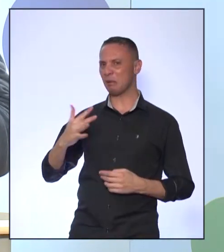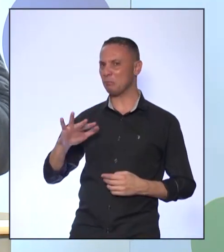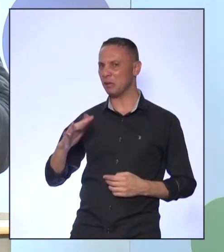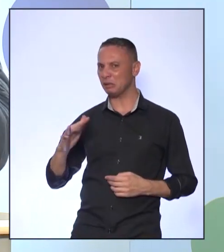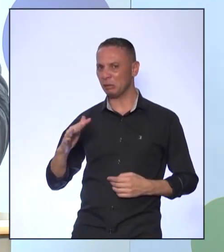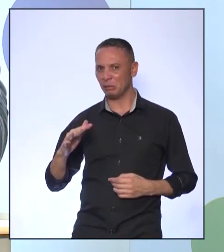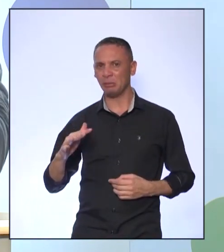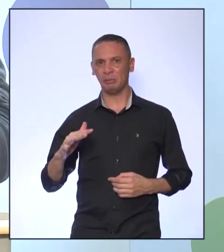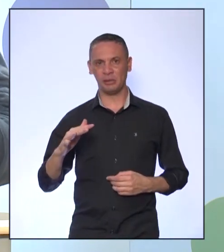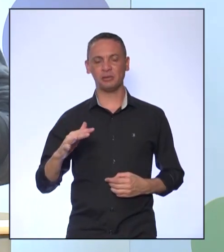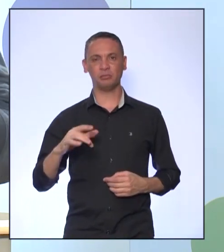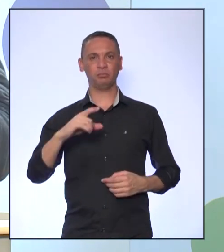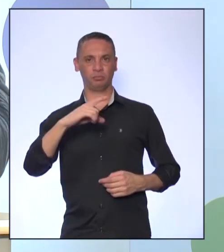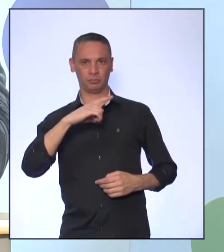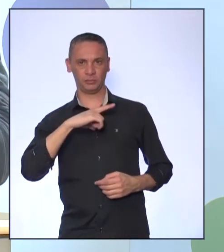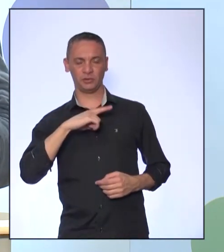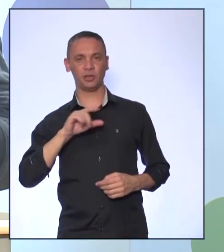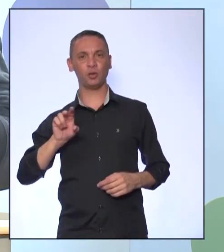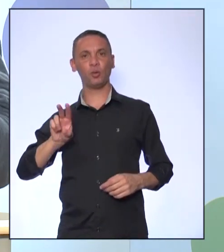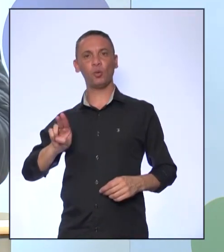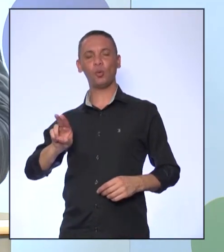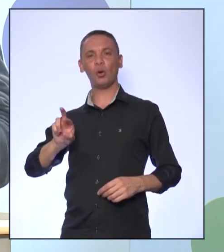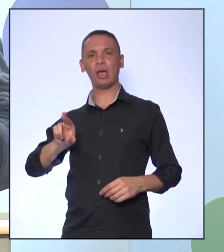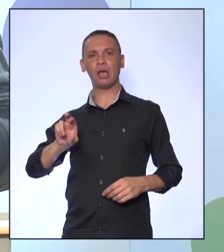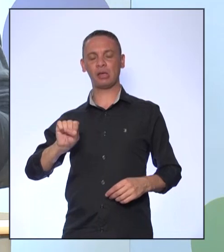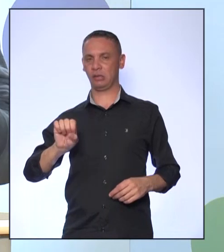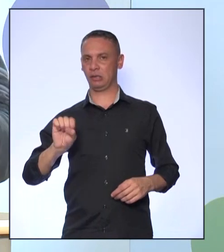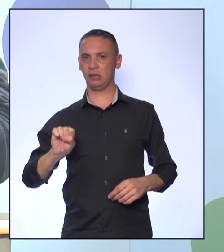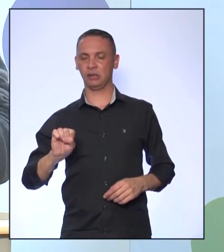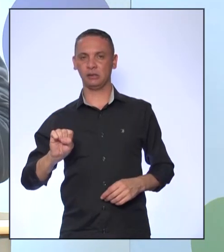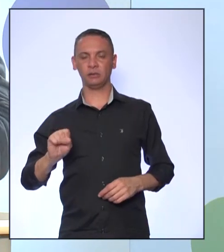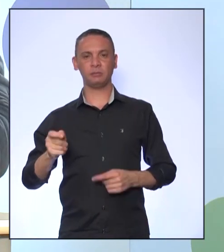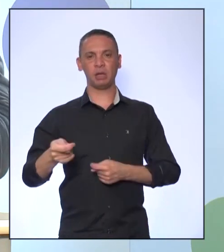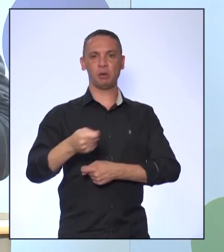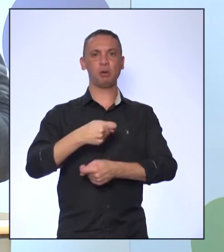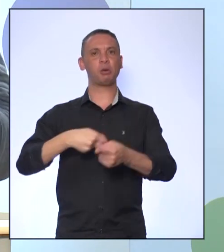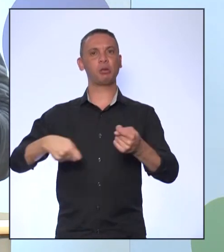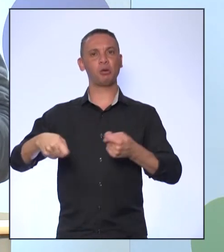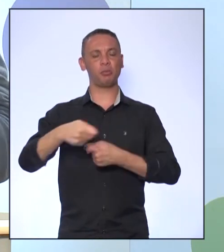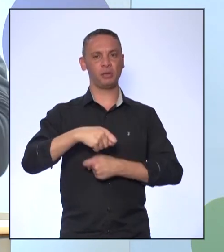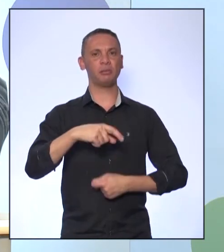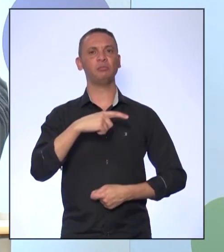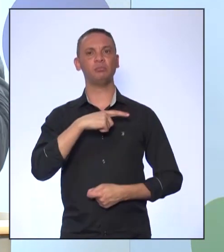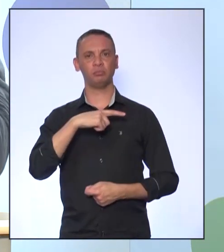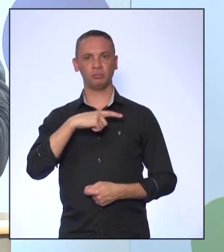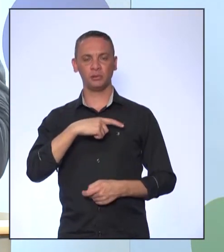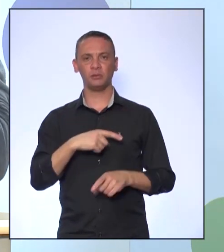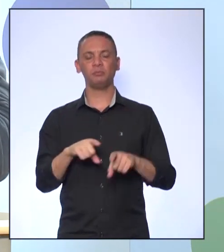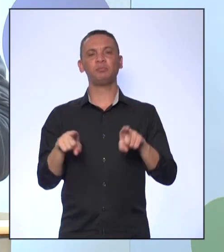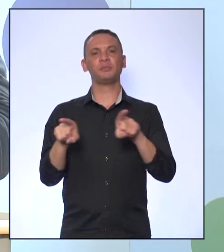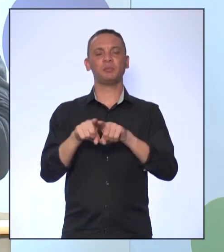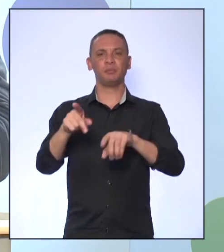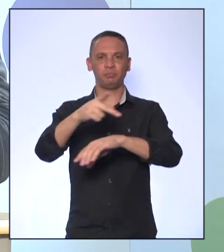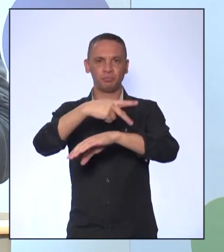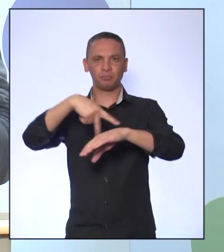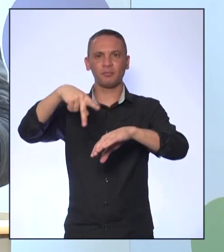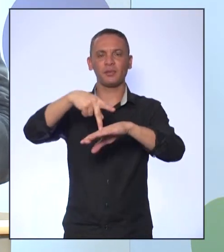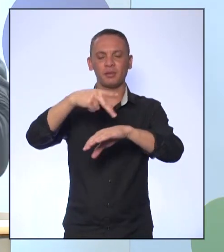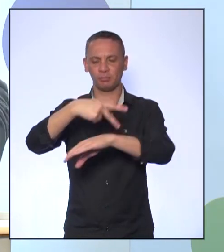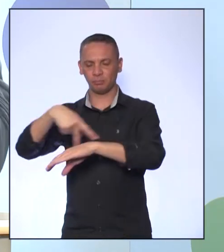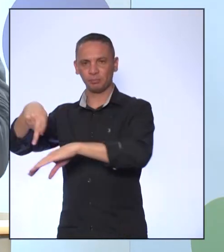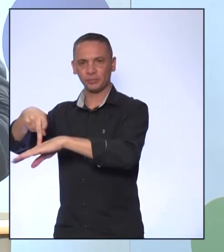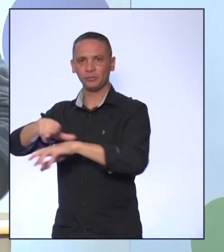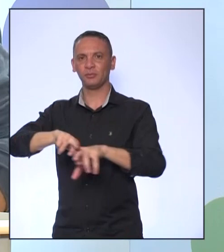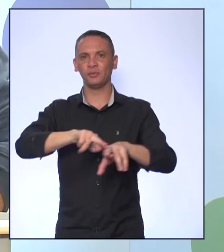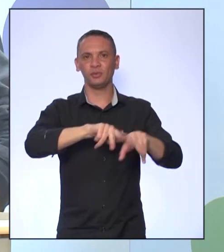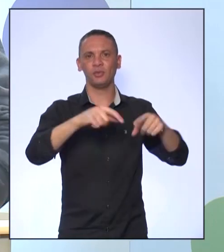década, ainda a União Soviética conseguia se manter economicamente e associar os seus países aí que faziam parte aí